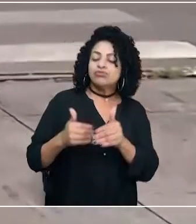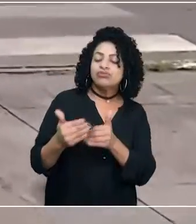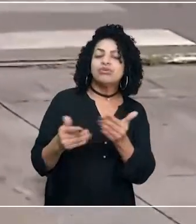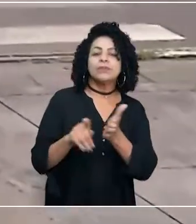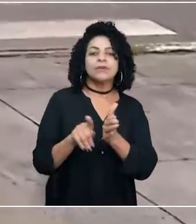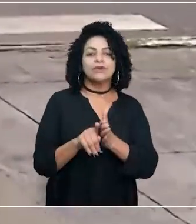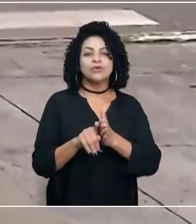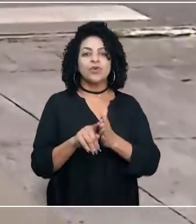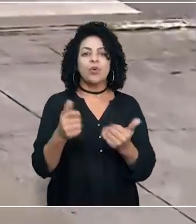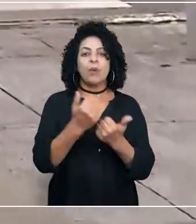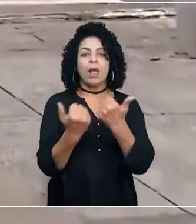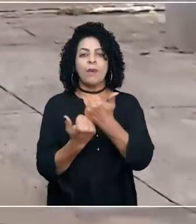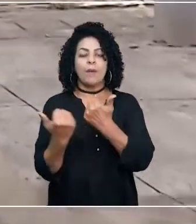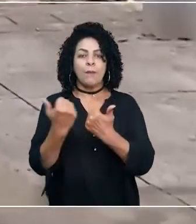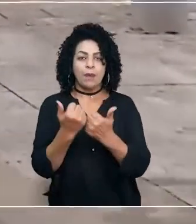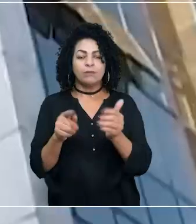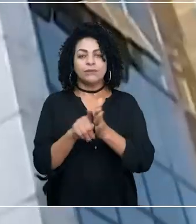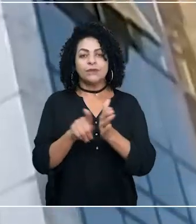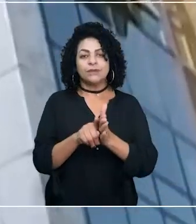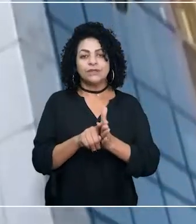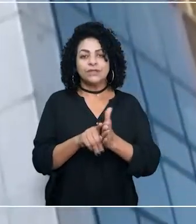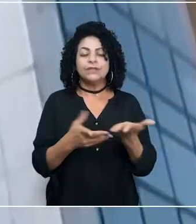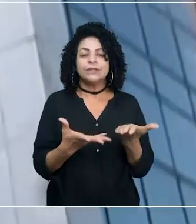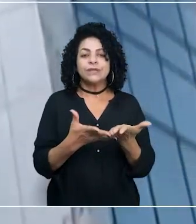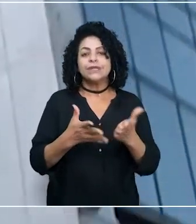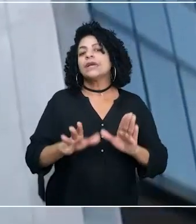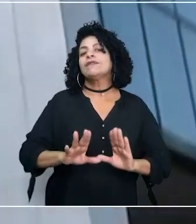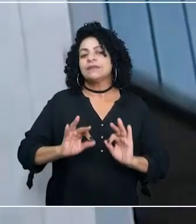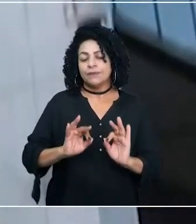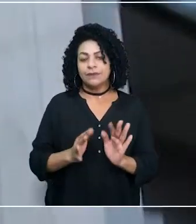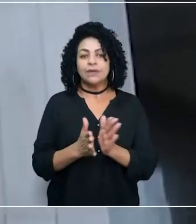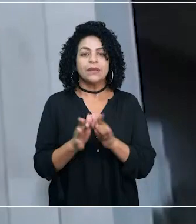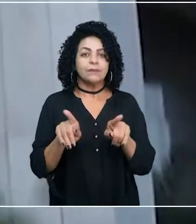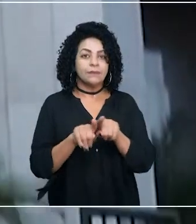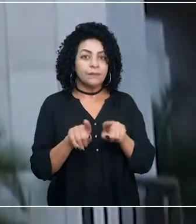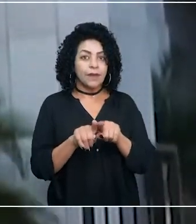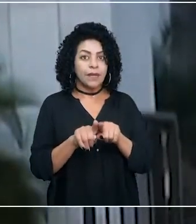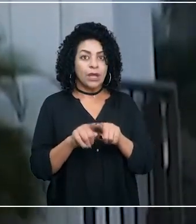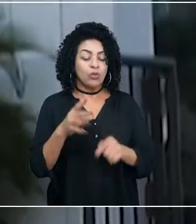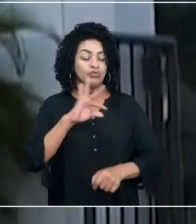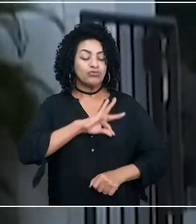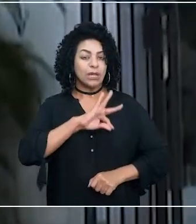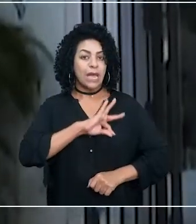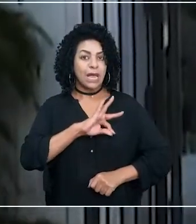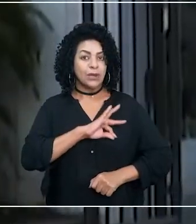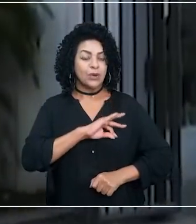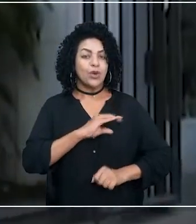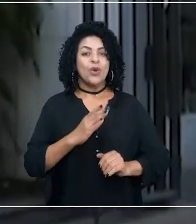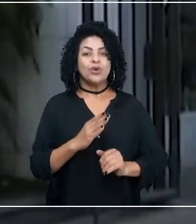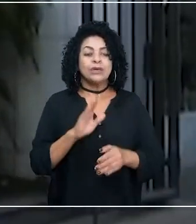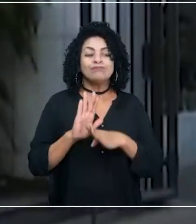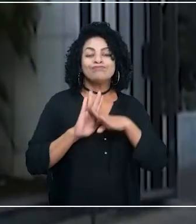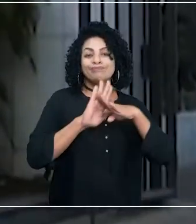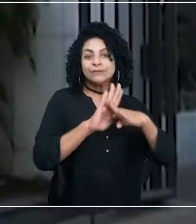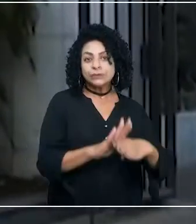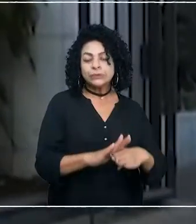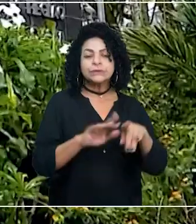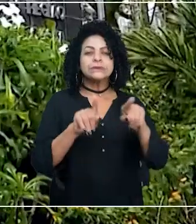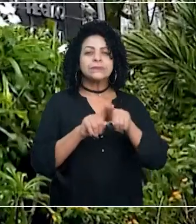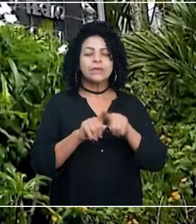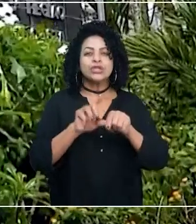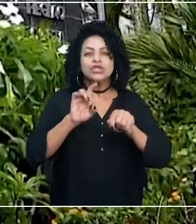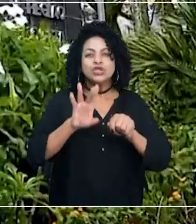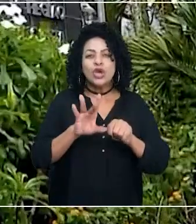pandemia e do turno de revezamento O Regional observou que as parcelas integram o chamado salário condição